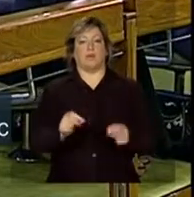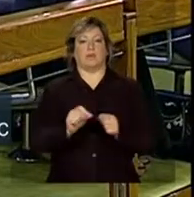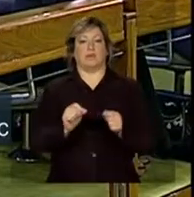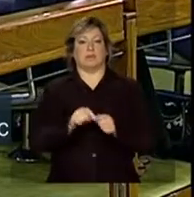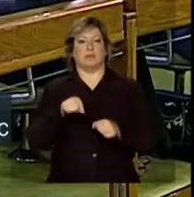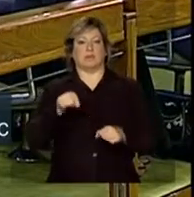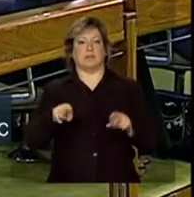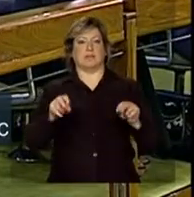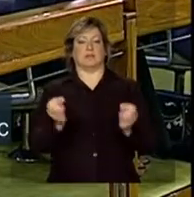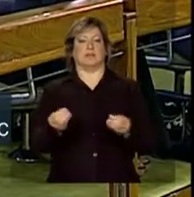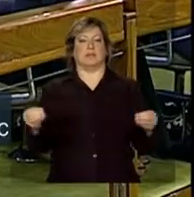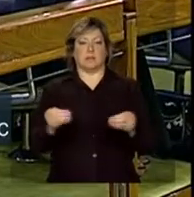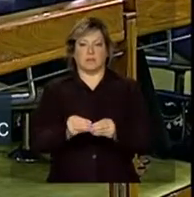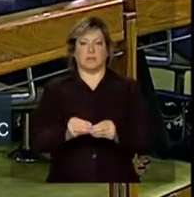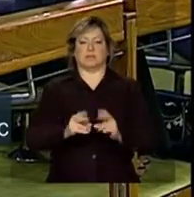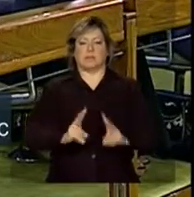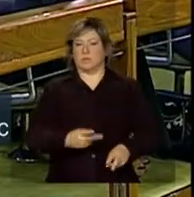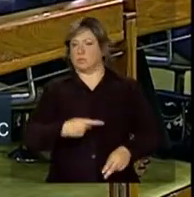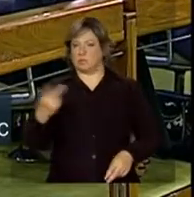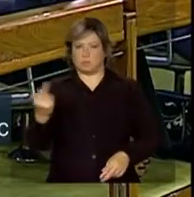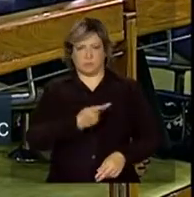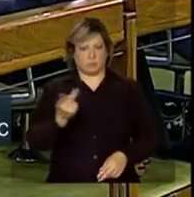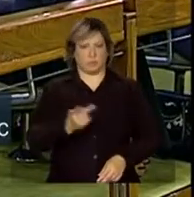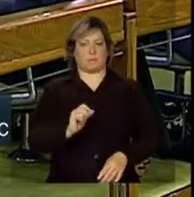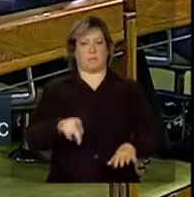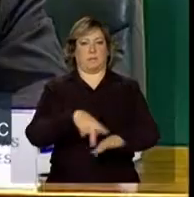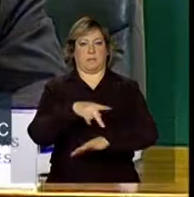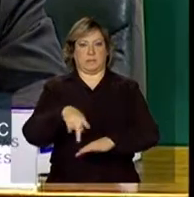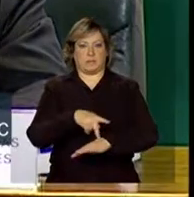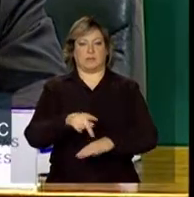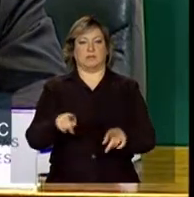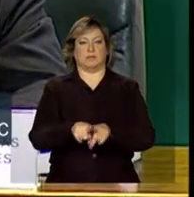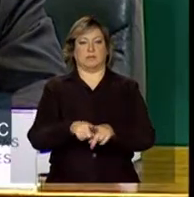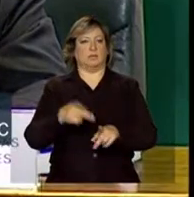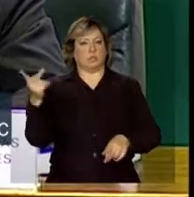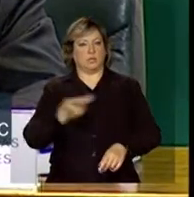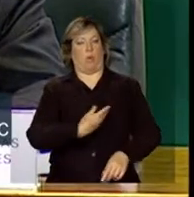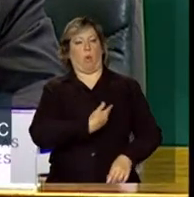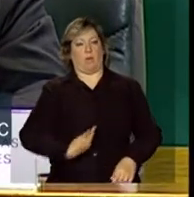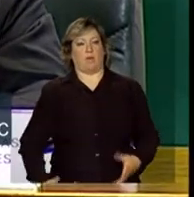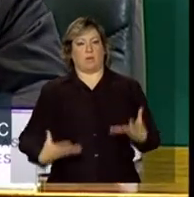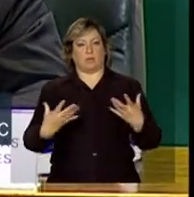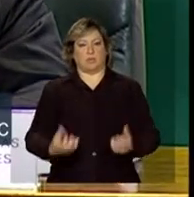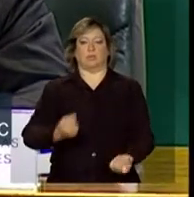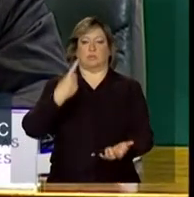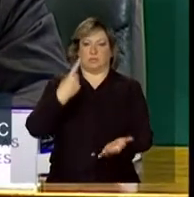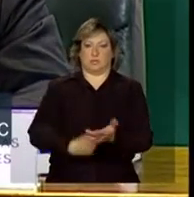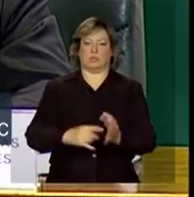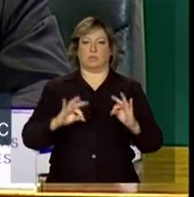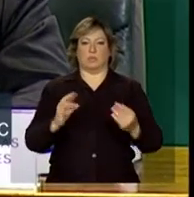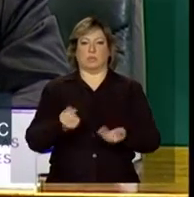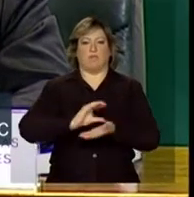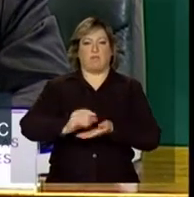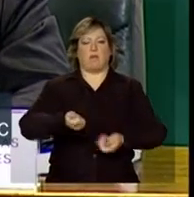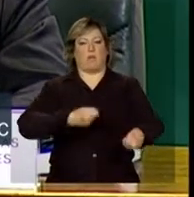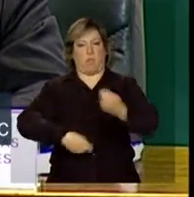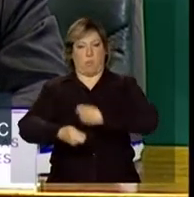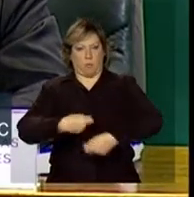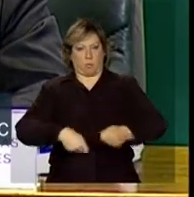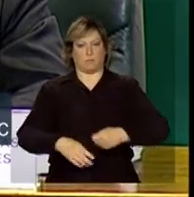em que estão sendo implementados de lado a lado os compromissos assumidos pelos dois governos em matéria de Comércio e investimentos